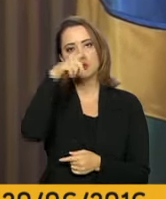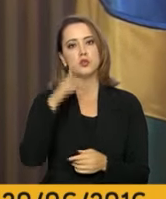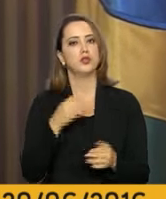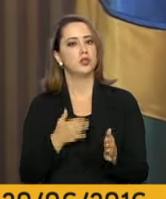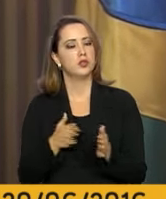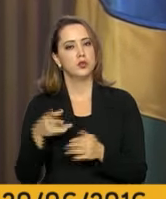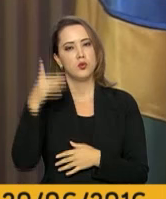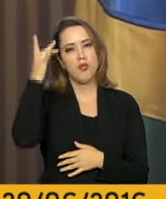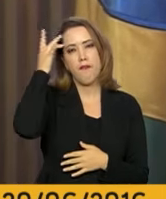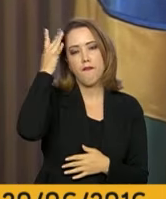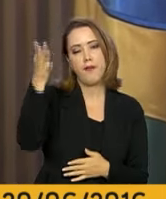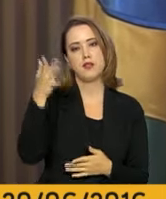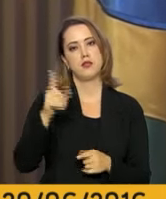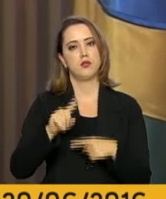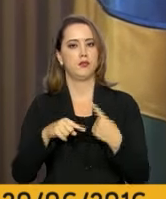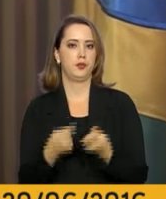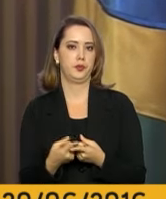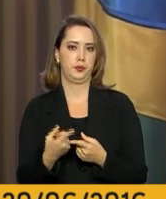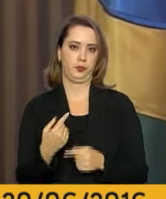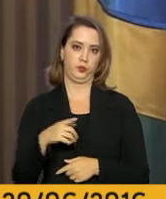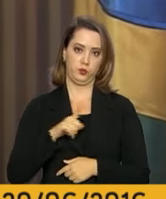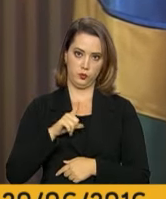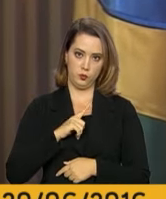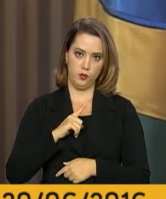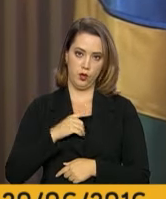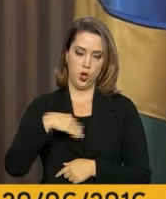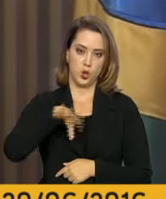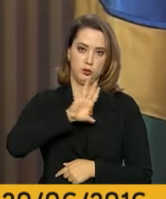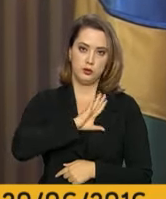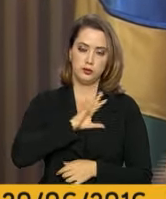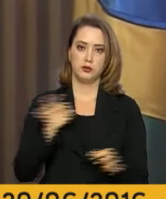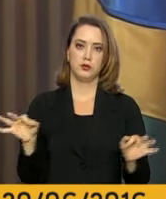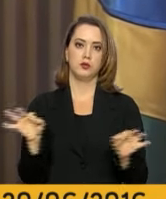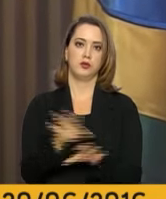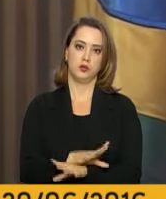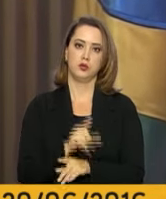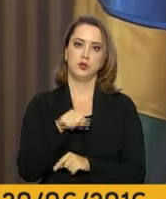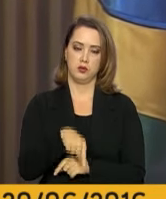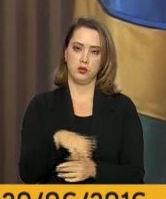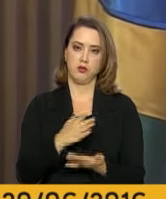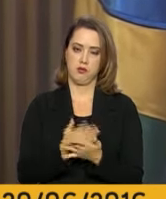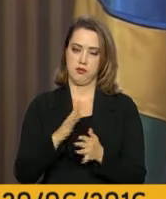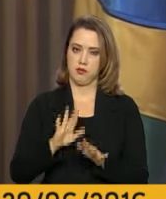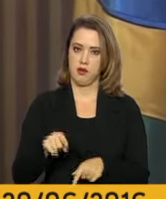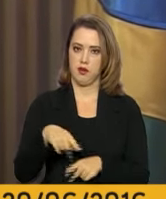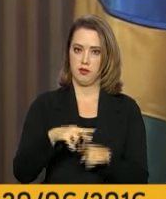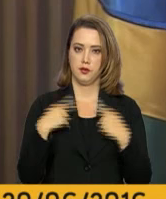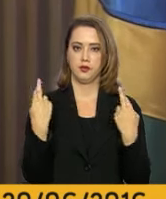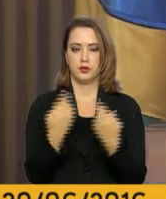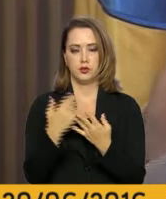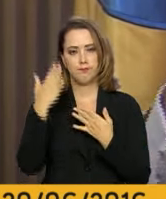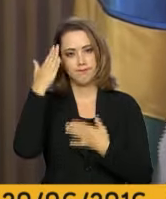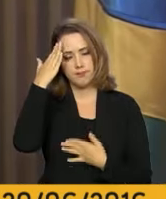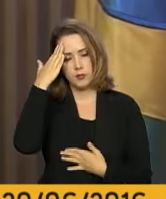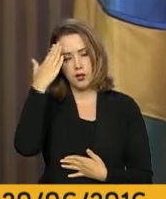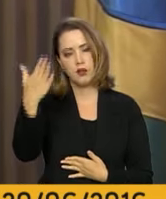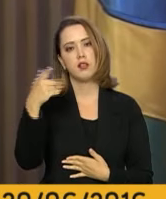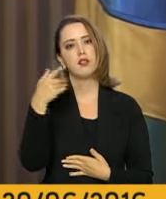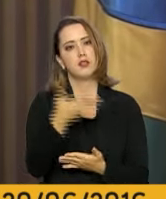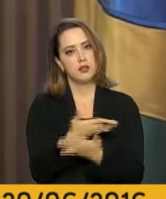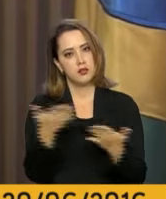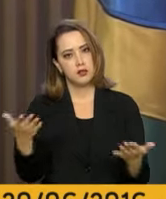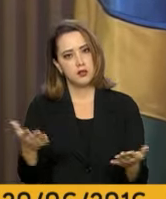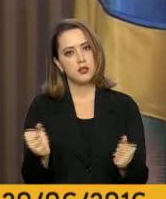de modo meus amigos que ao encerrar esta reunião eu quero agradecer mais uma vez a equipe Econômica agradecer ao legislativo